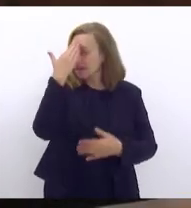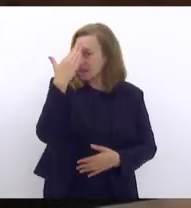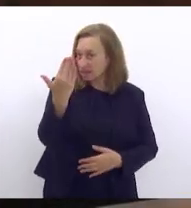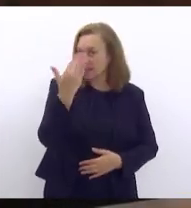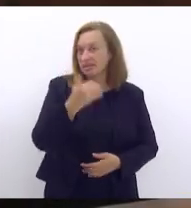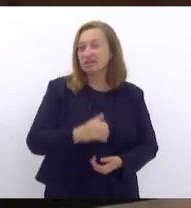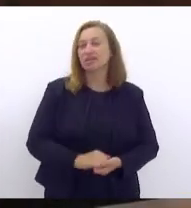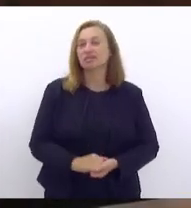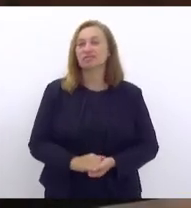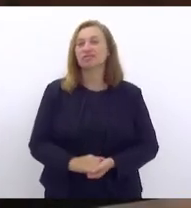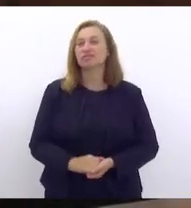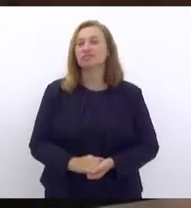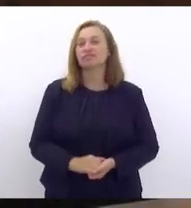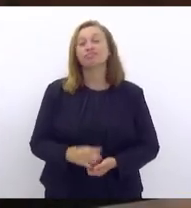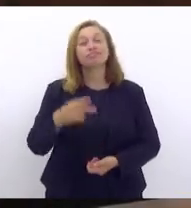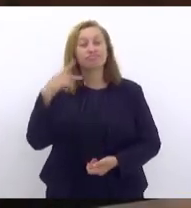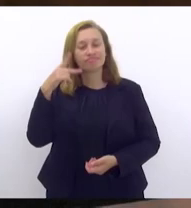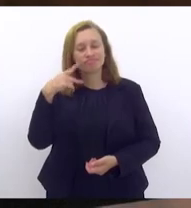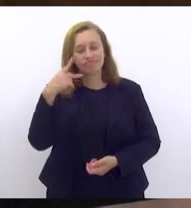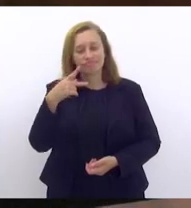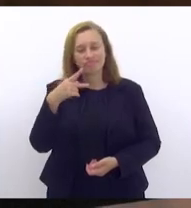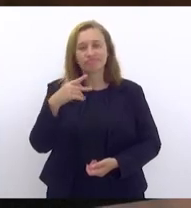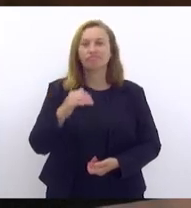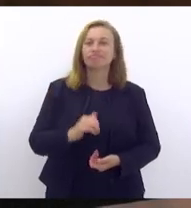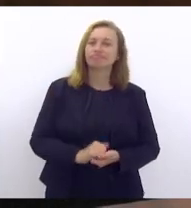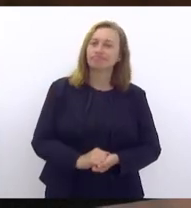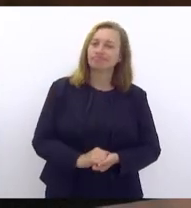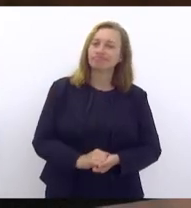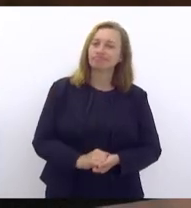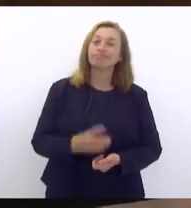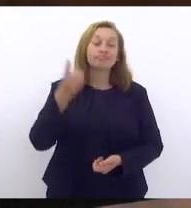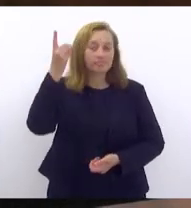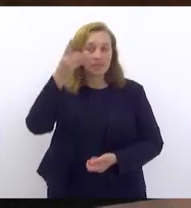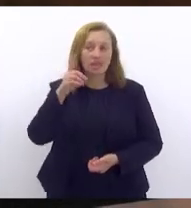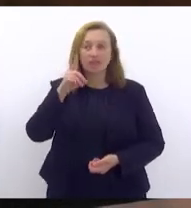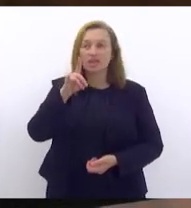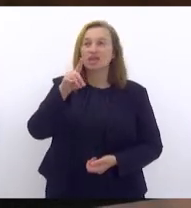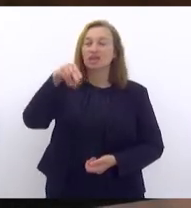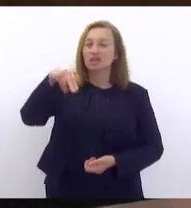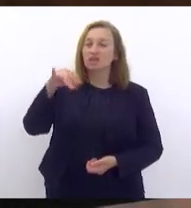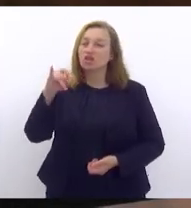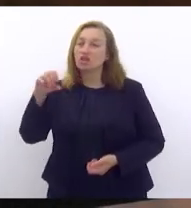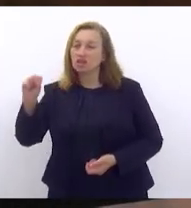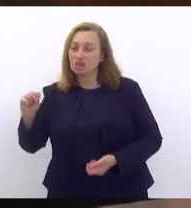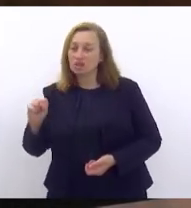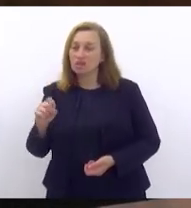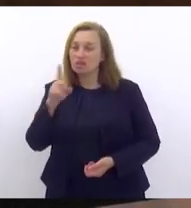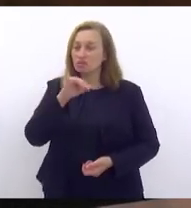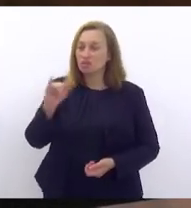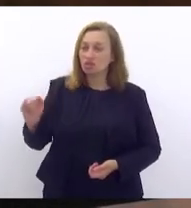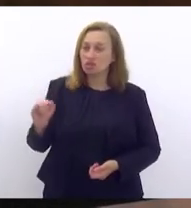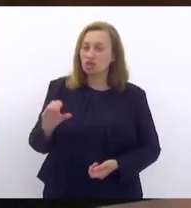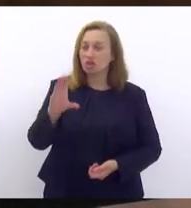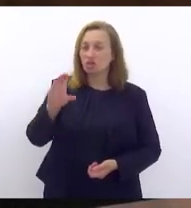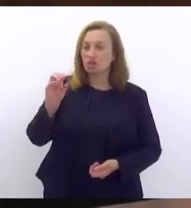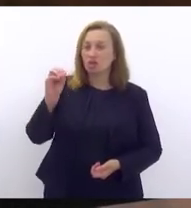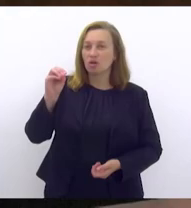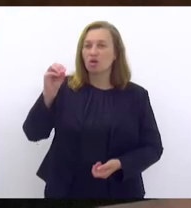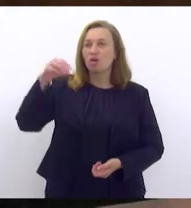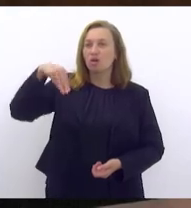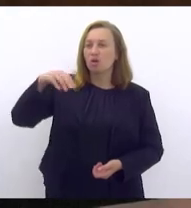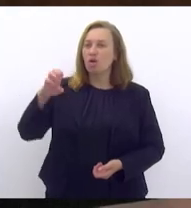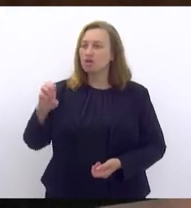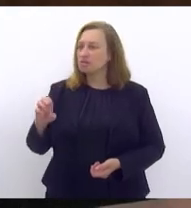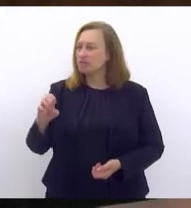agradecer ao Parlamento Fluminense, deputado Dionísio Lins. No dia de Cosme e Damião,